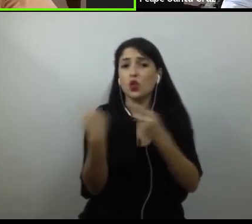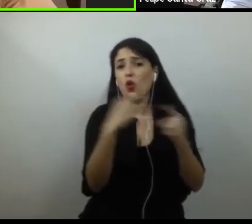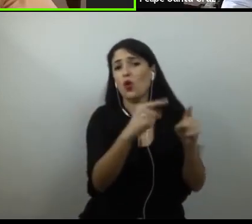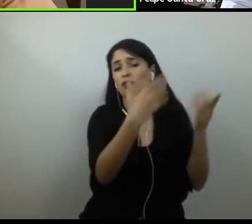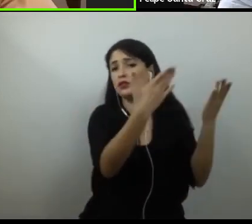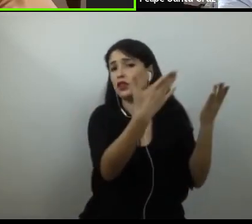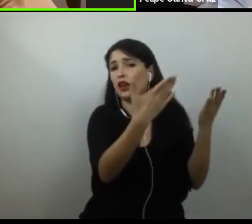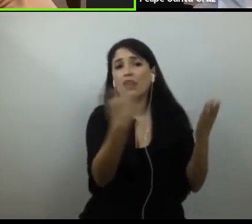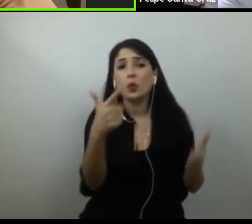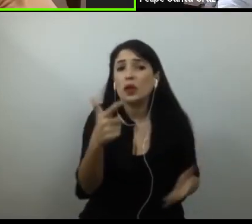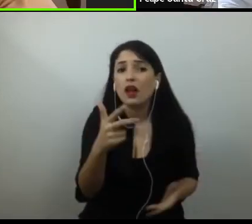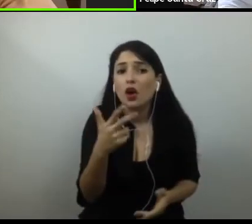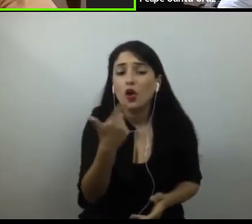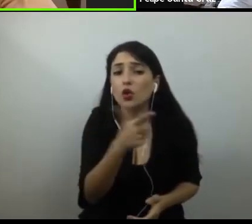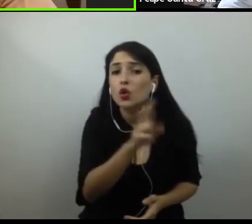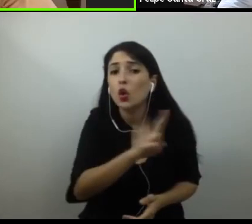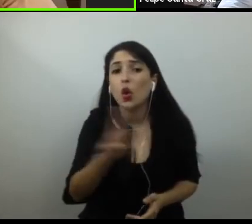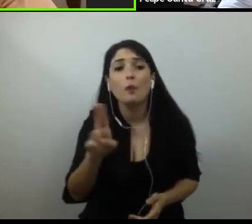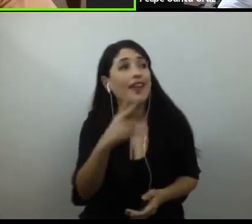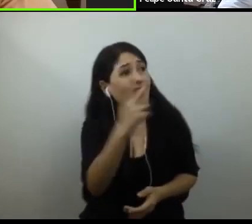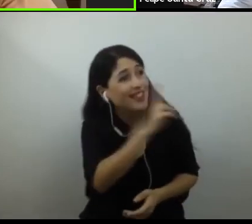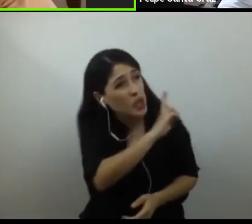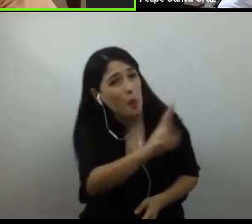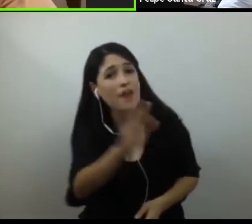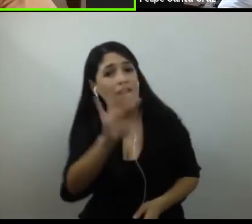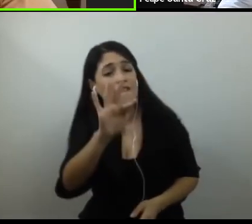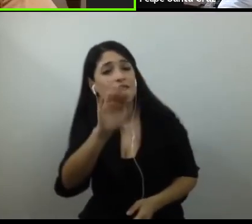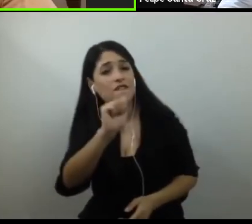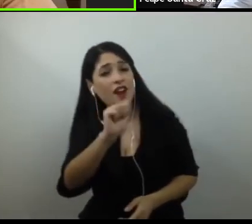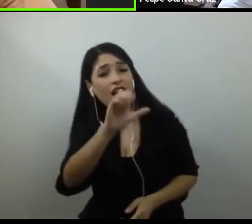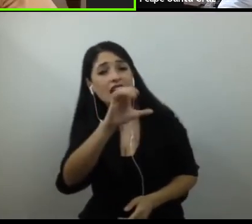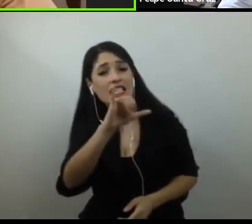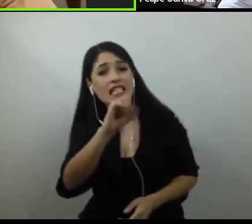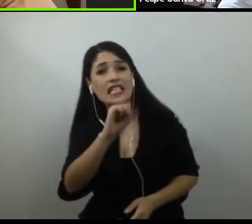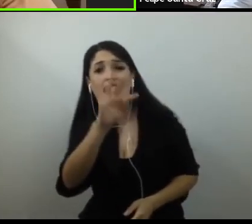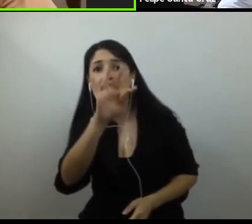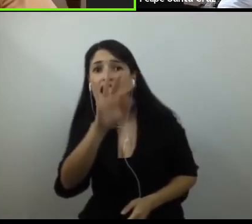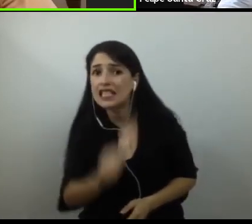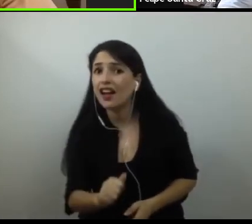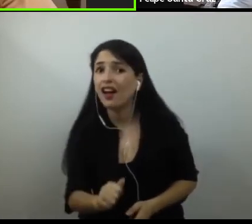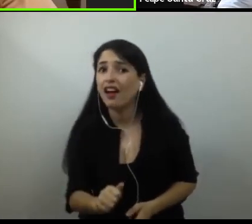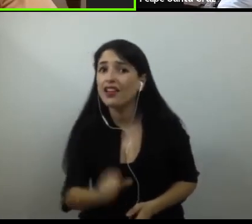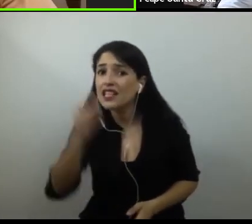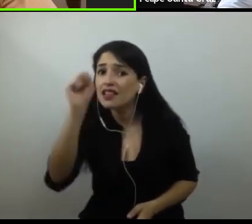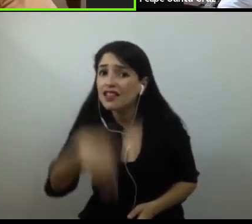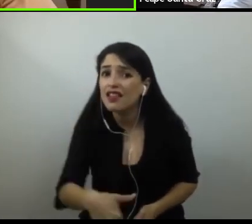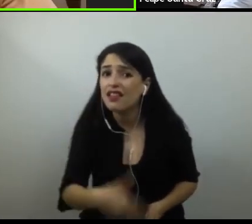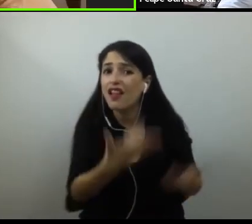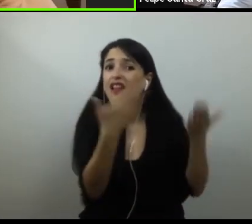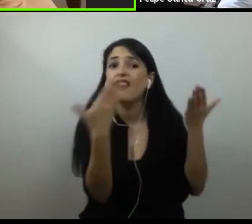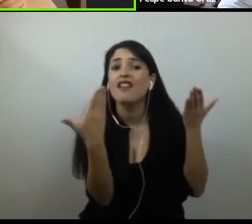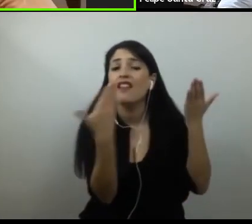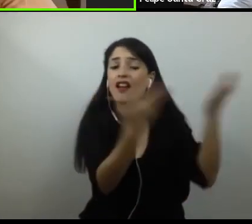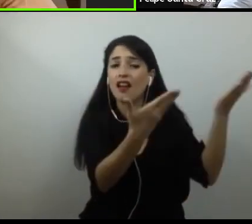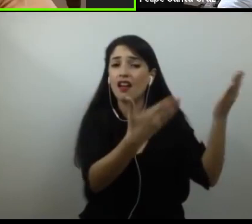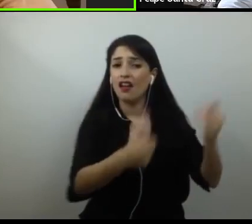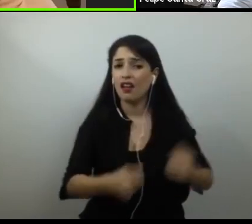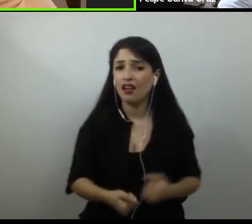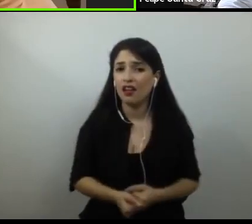outro nome para esse governo. É um governo fascista pelo método. Não é